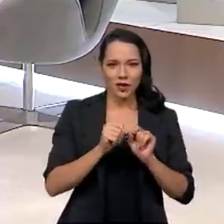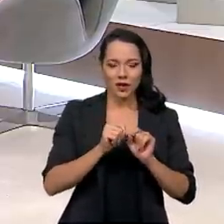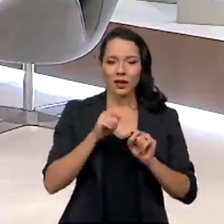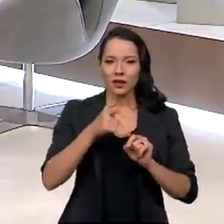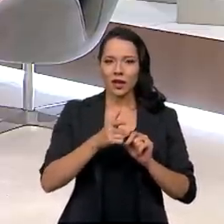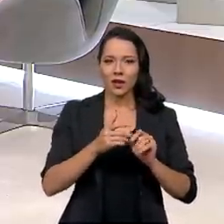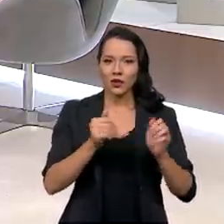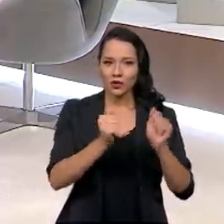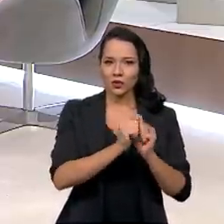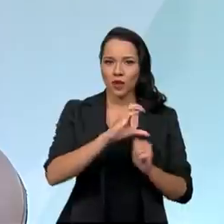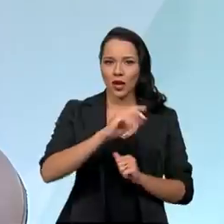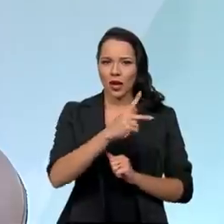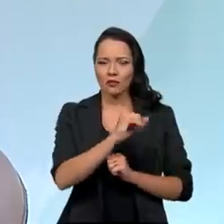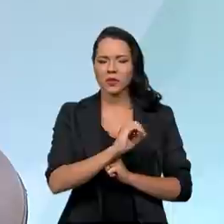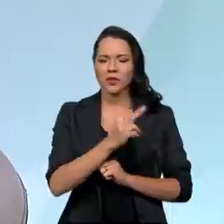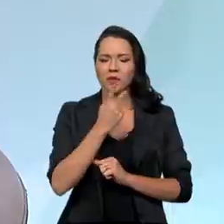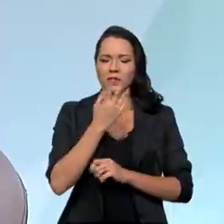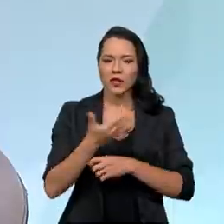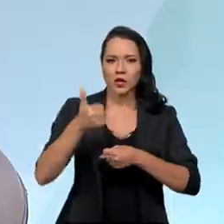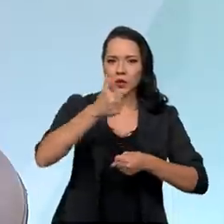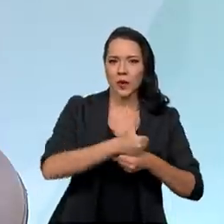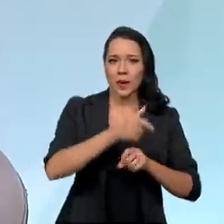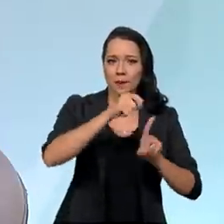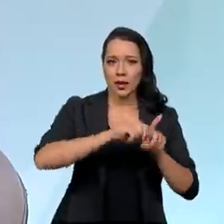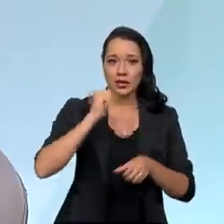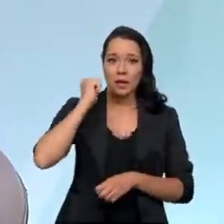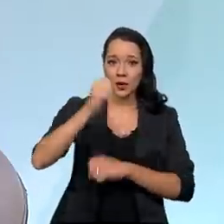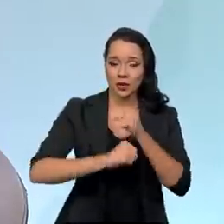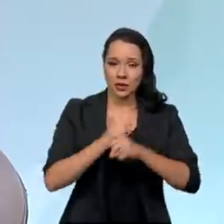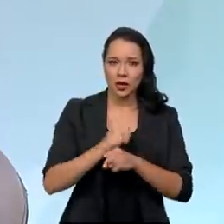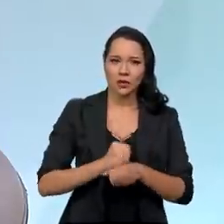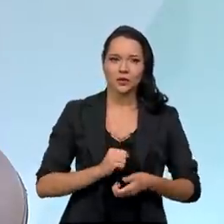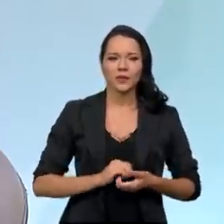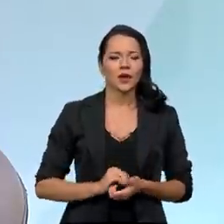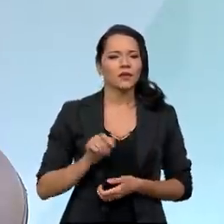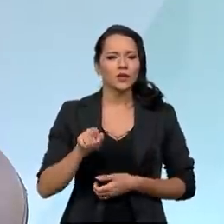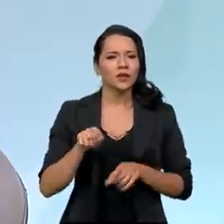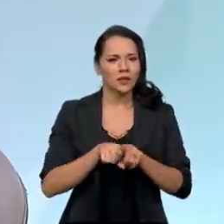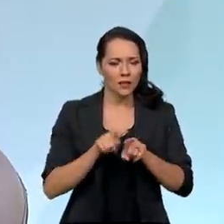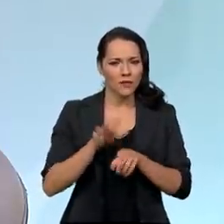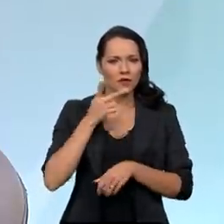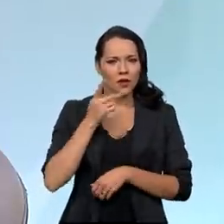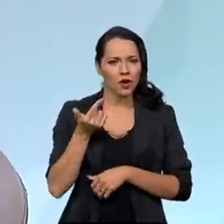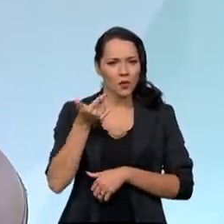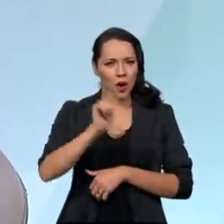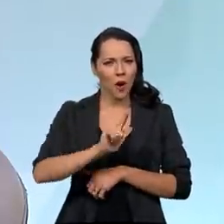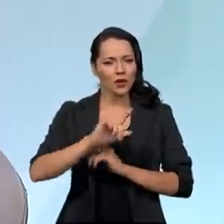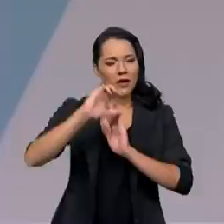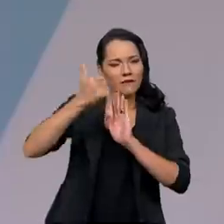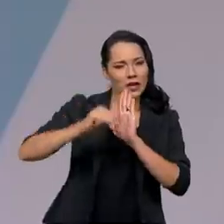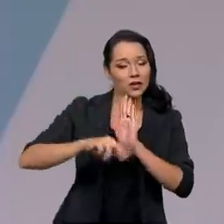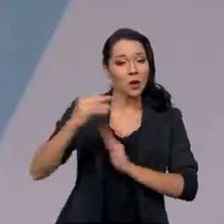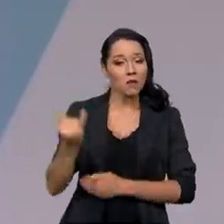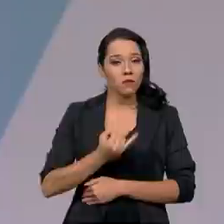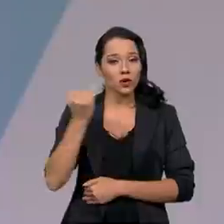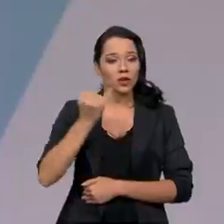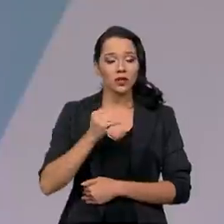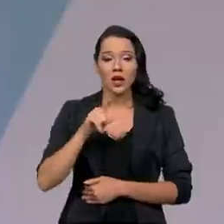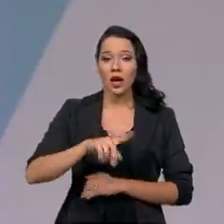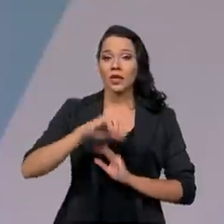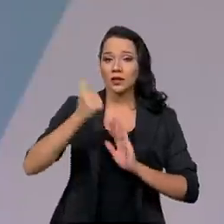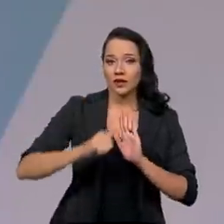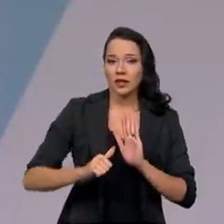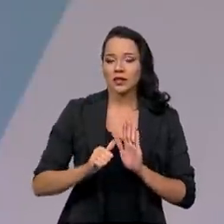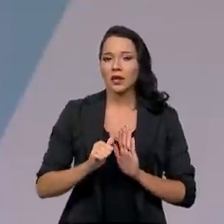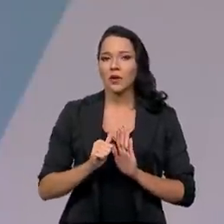da CAPES, mas quando a senhora assumiu em abril desse ano a CAPES, a senhora também falou que uma outra avaliação importante é essa